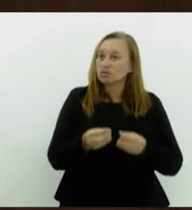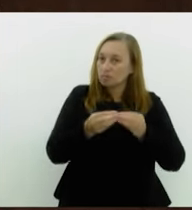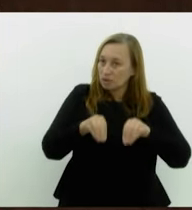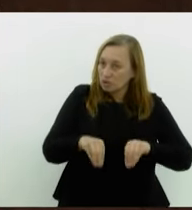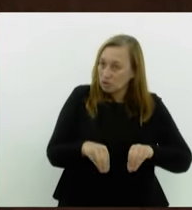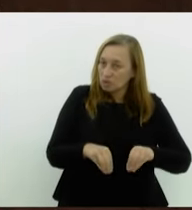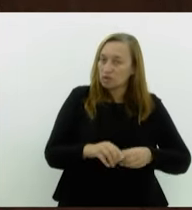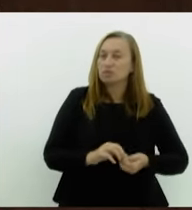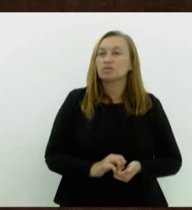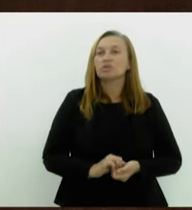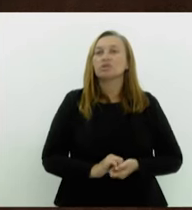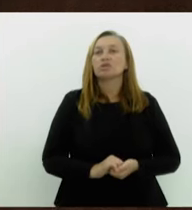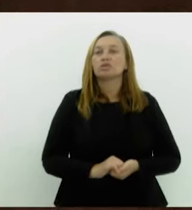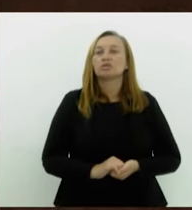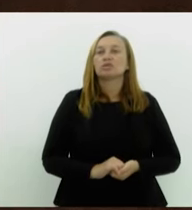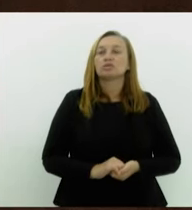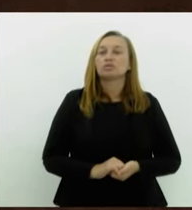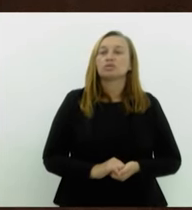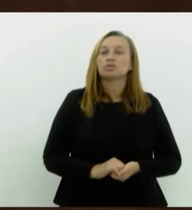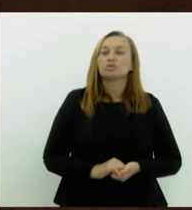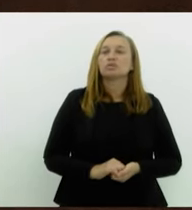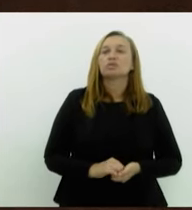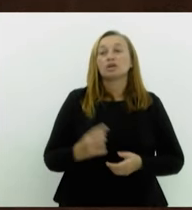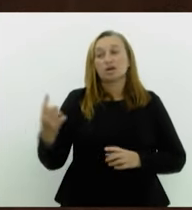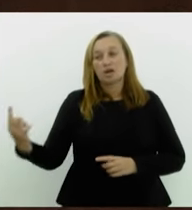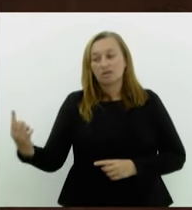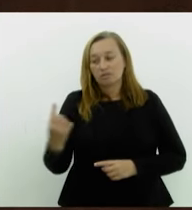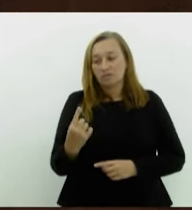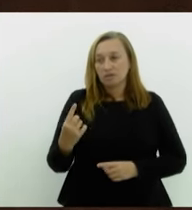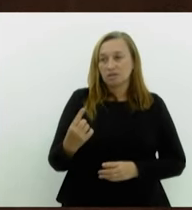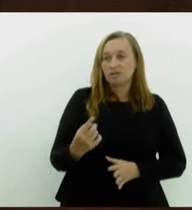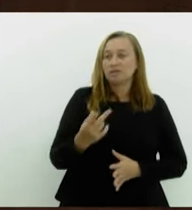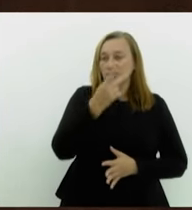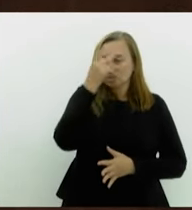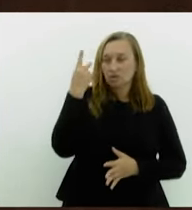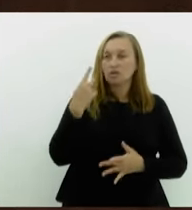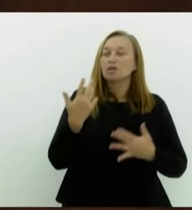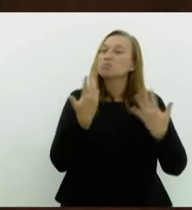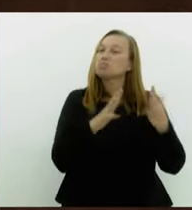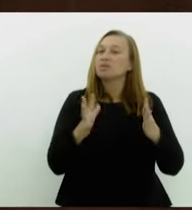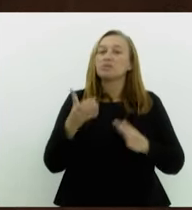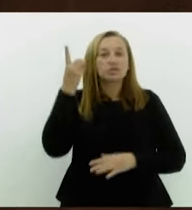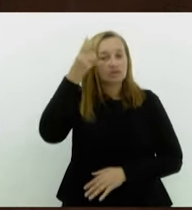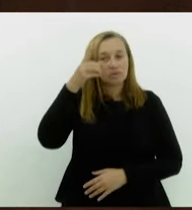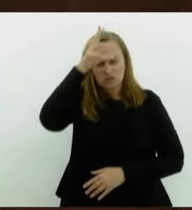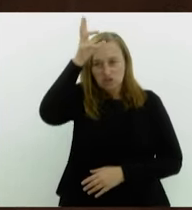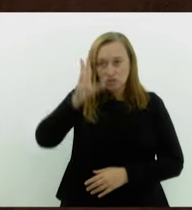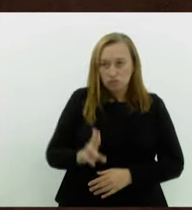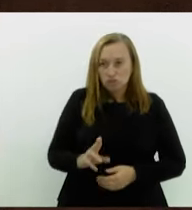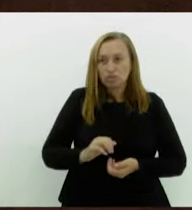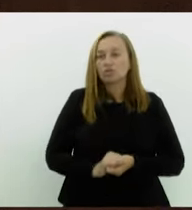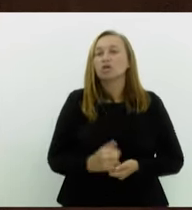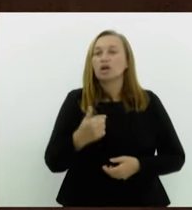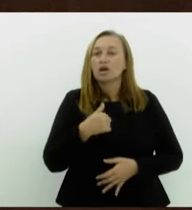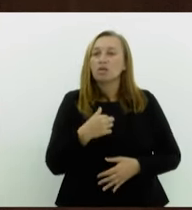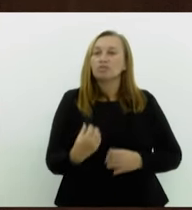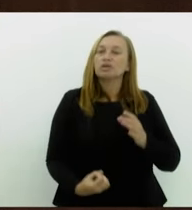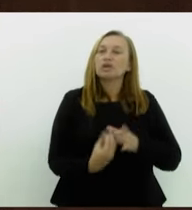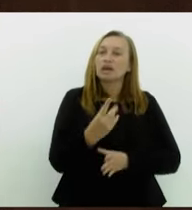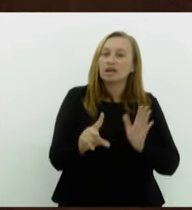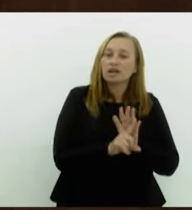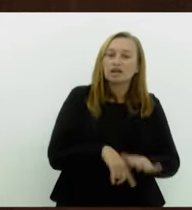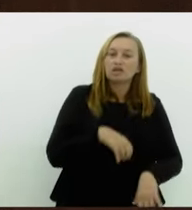são causados às vidas dessas pessoas. Então, elogiando aqui a deputada Tia Ju, eu que sou autora da